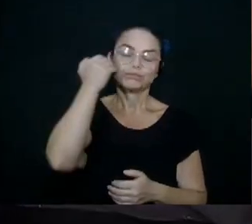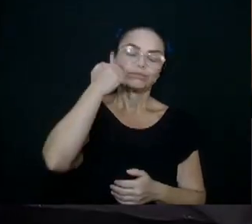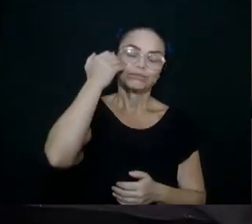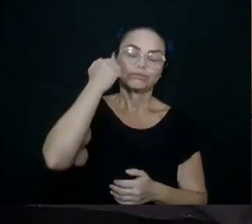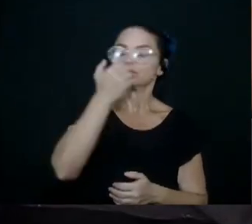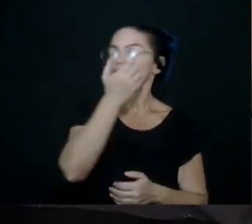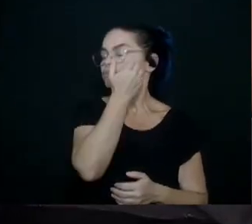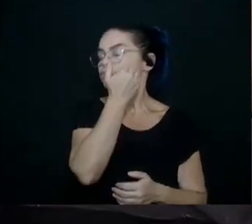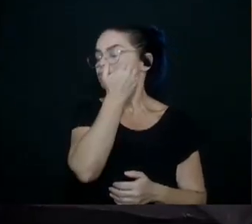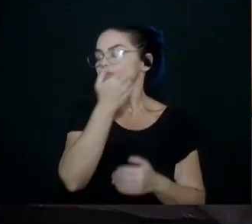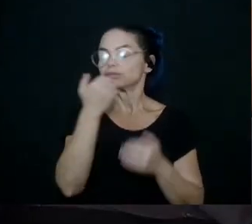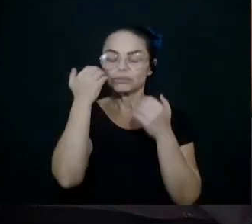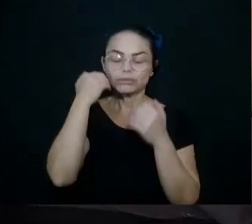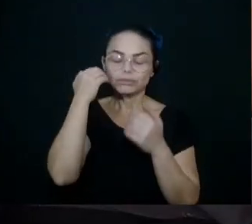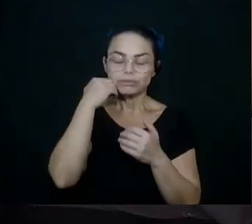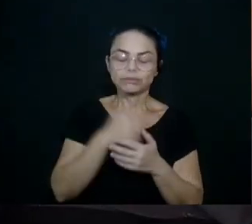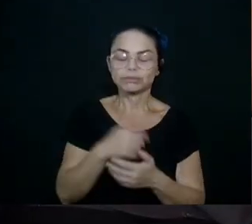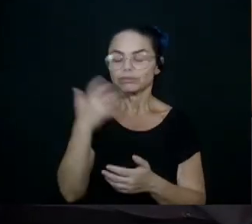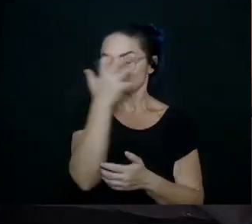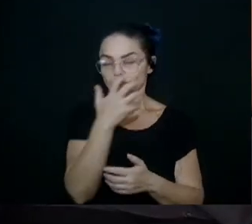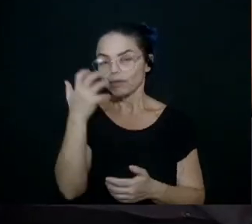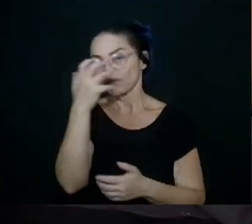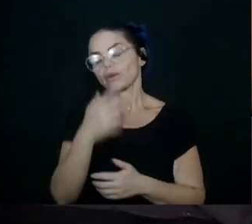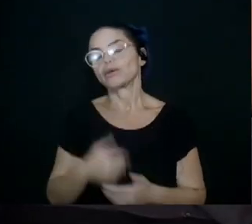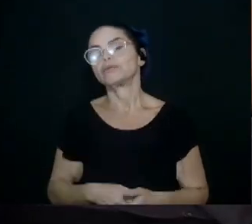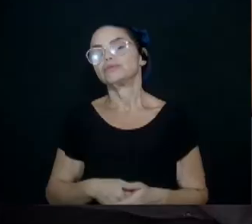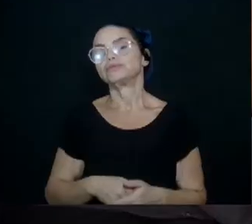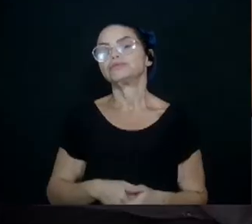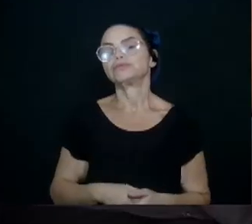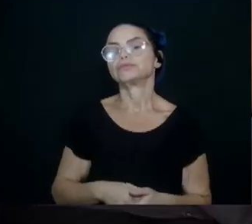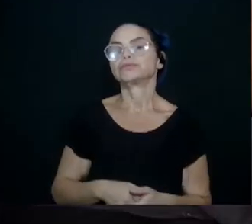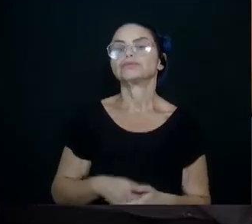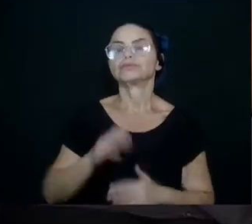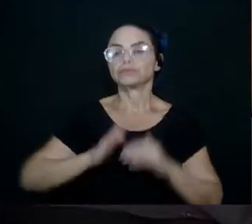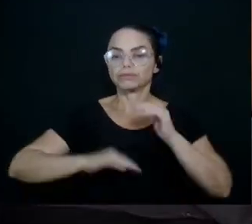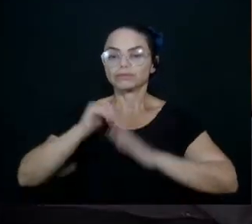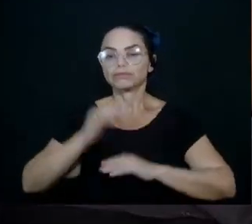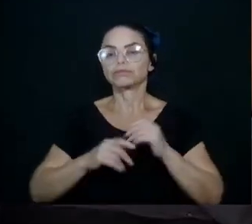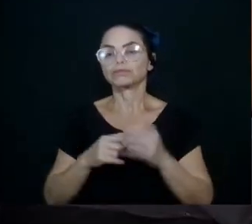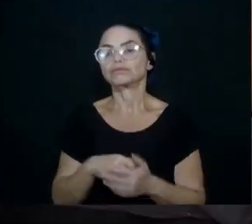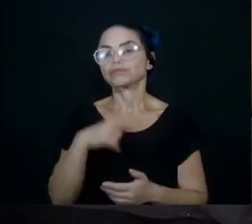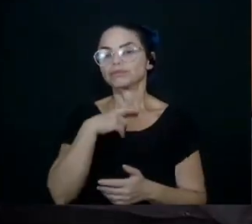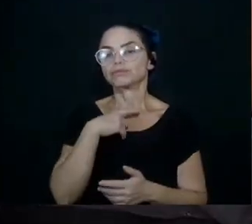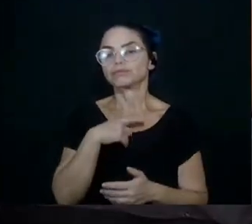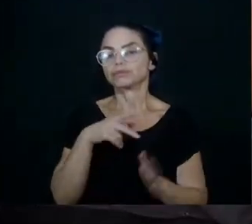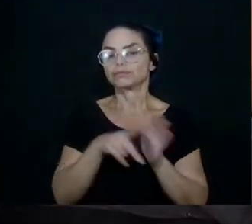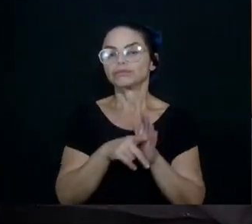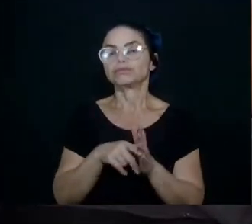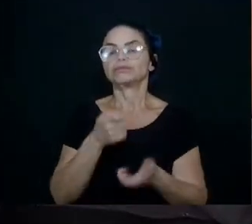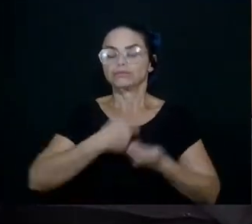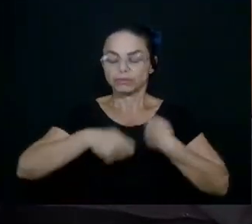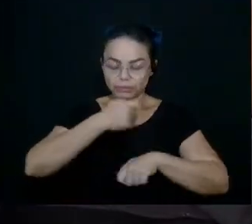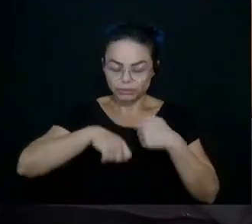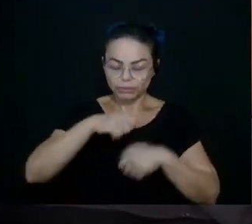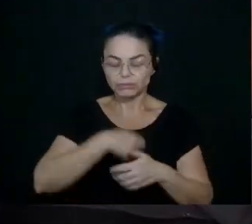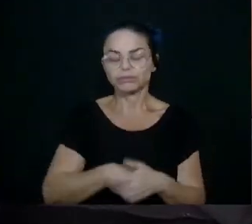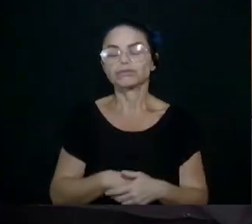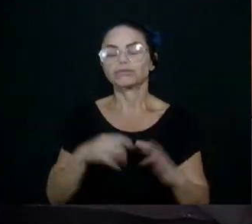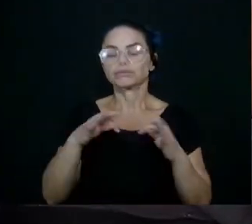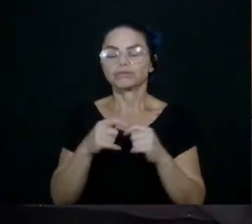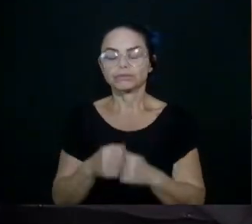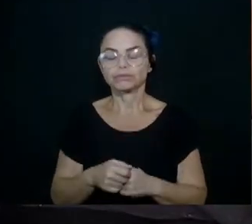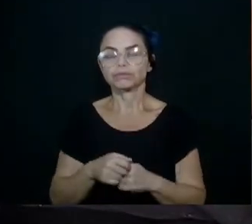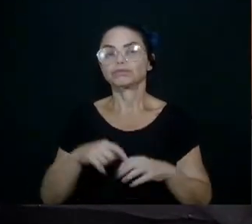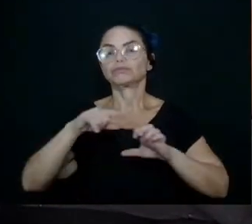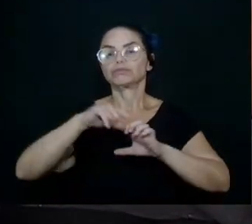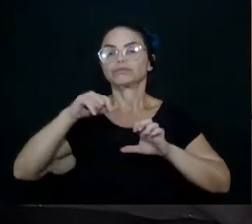sempre teve aquela paixão familiar pela profissão. E eles têm os seus próprios negócios ou não? Sim, todos são empreendedores também.